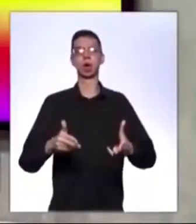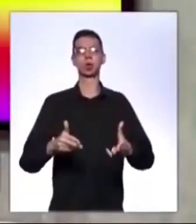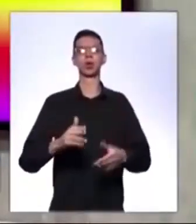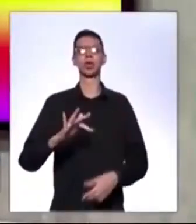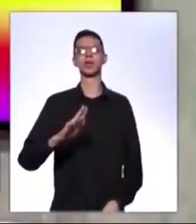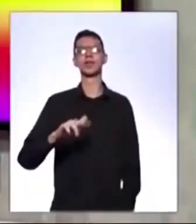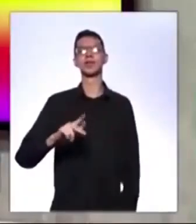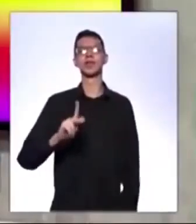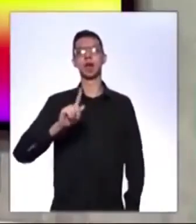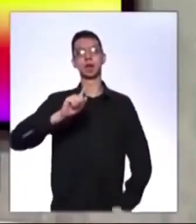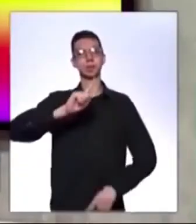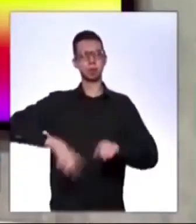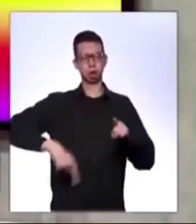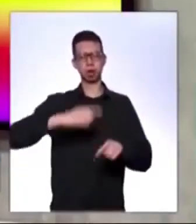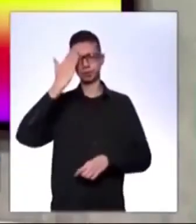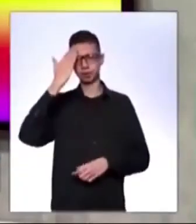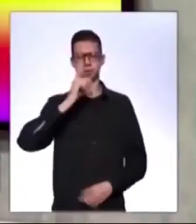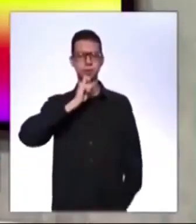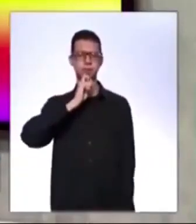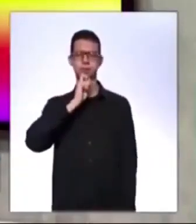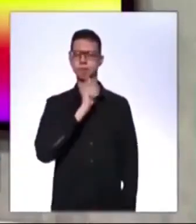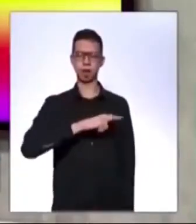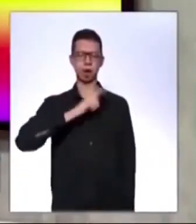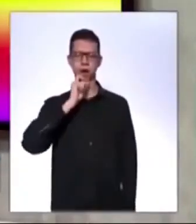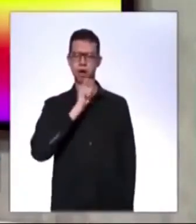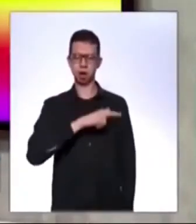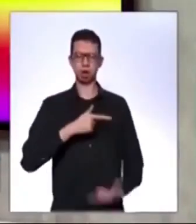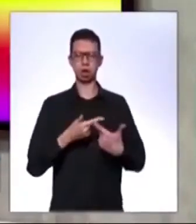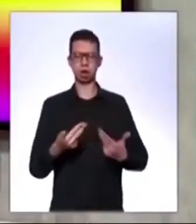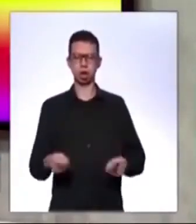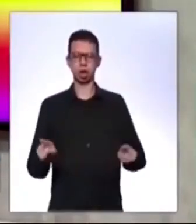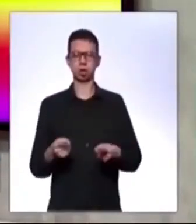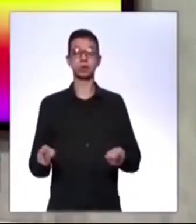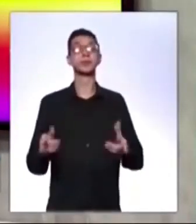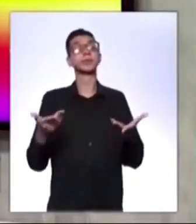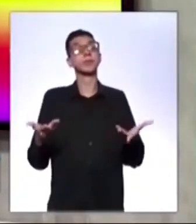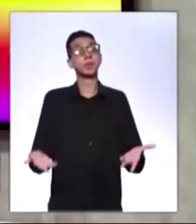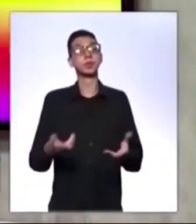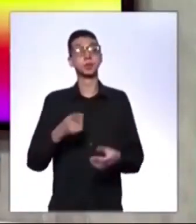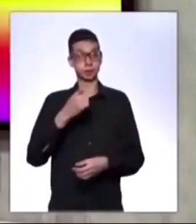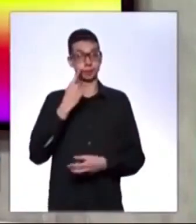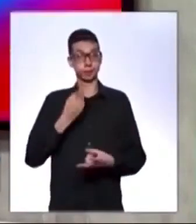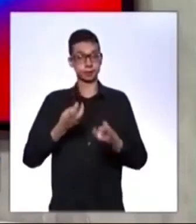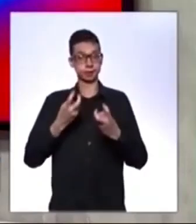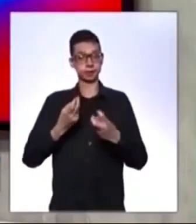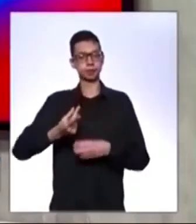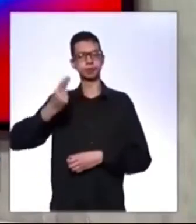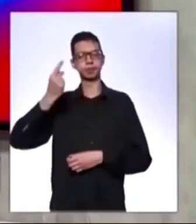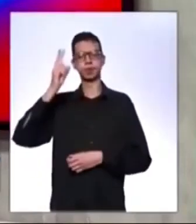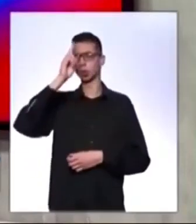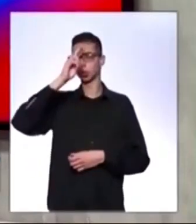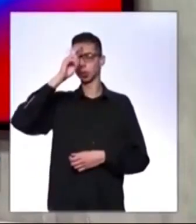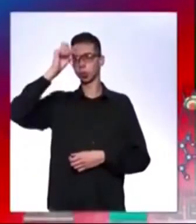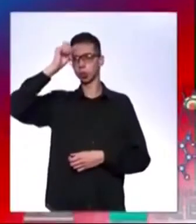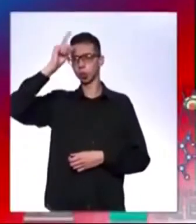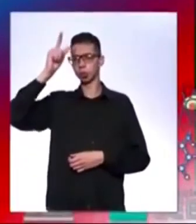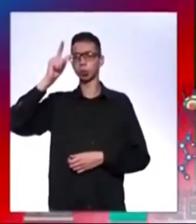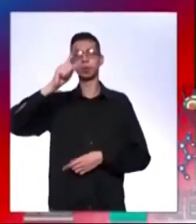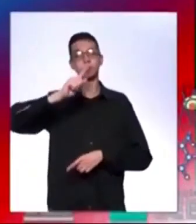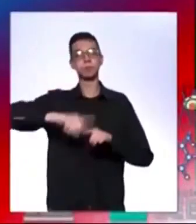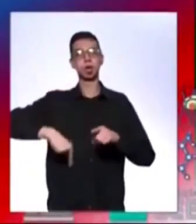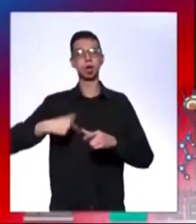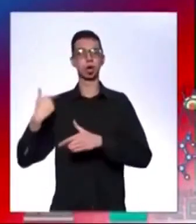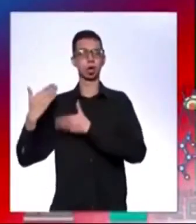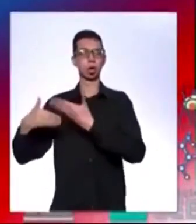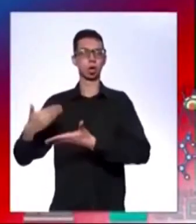lá. Você vê que ao longo da história, várias manifestações culturais populares eram proibidas. Muito bem. Nós temos as